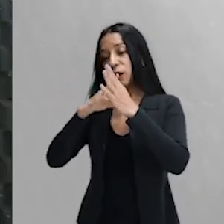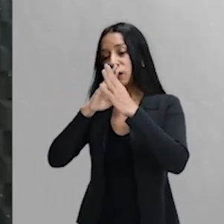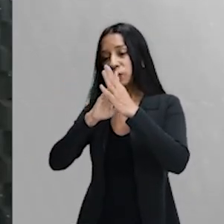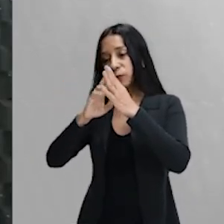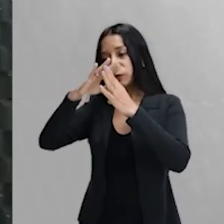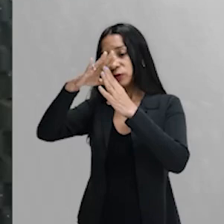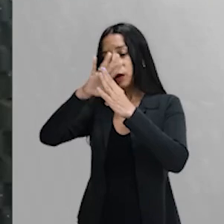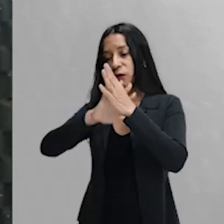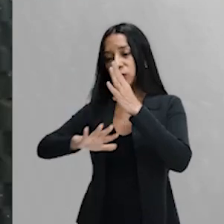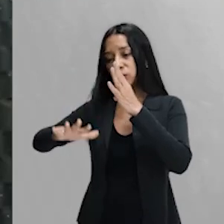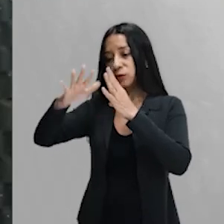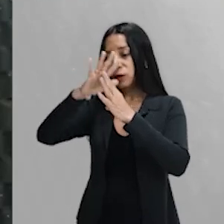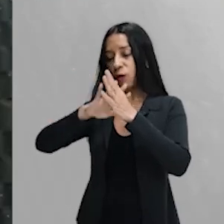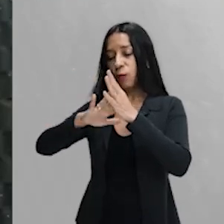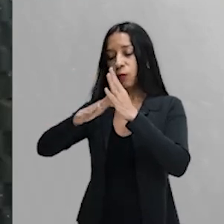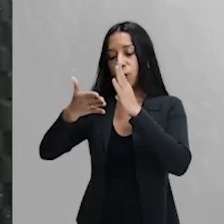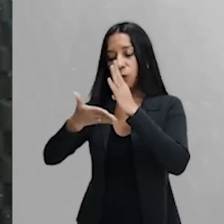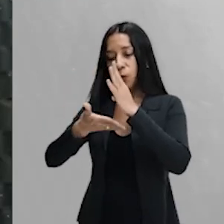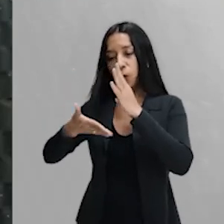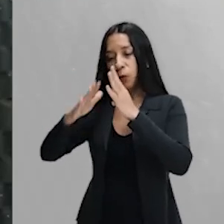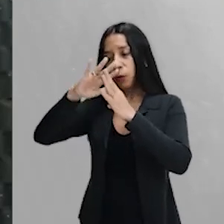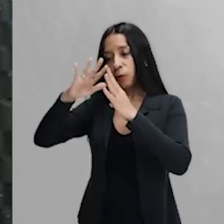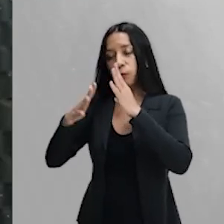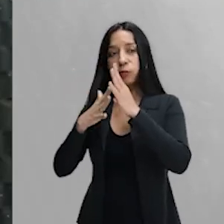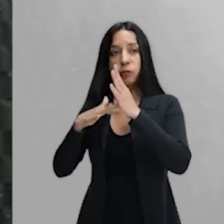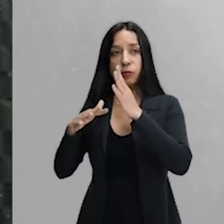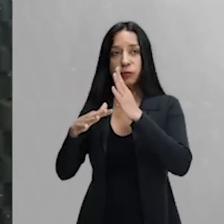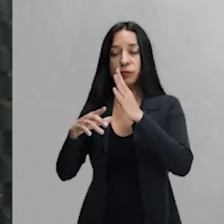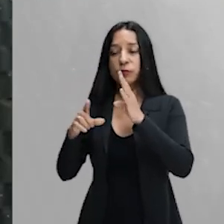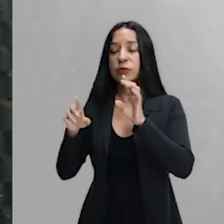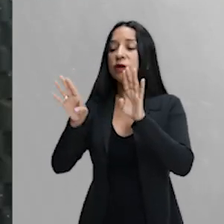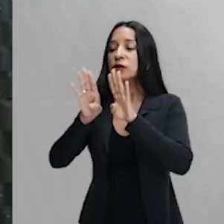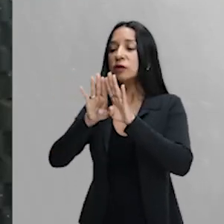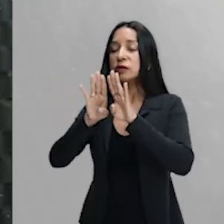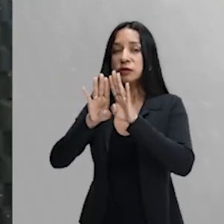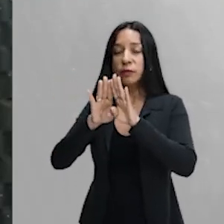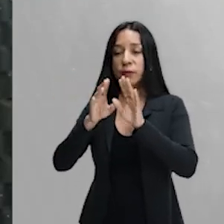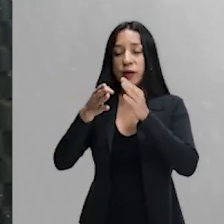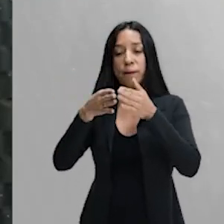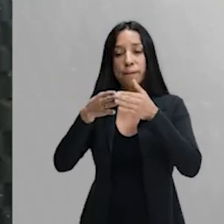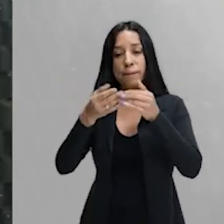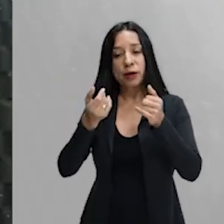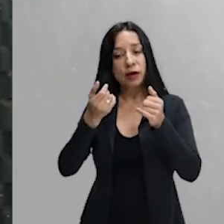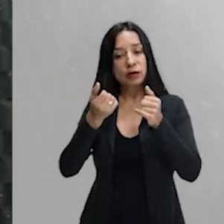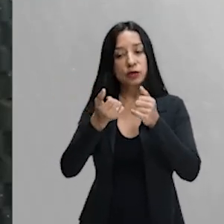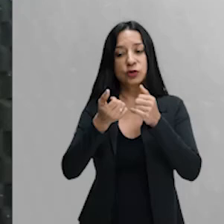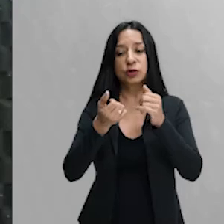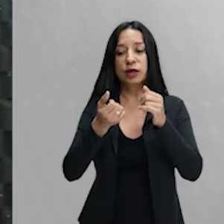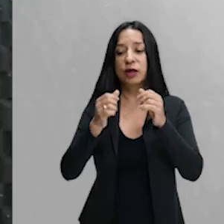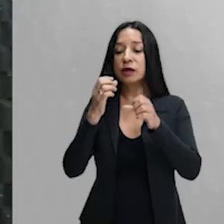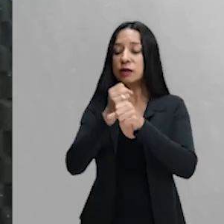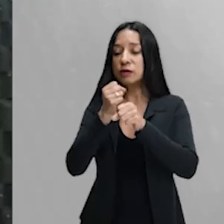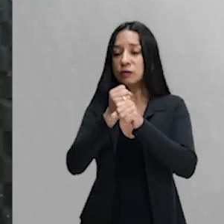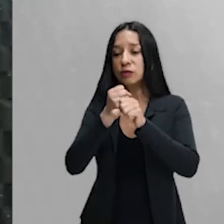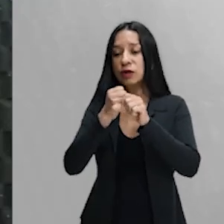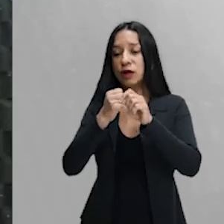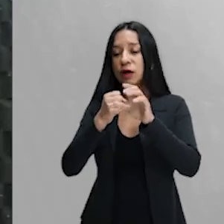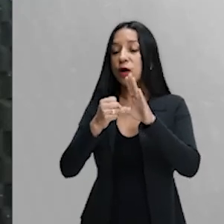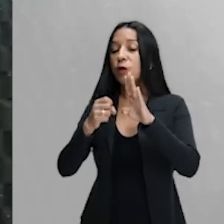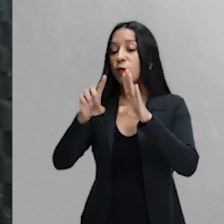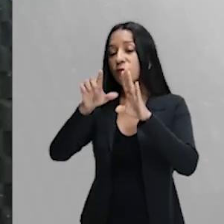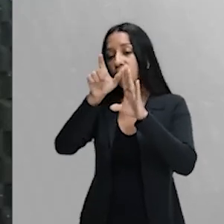questão pede também, turminha, que você calcule o volume. O volume de uma pirâmide é calculado pela fórmula